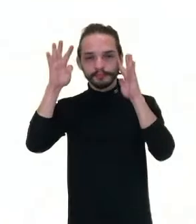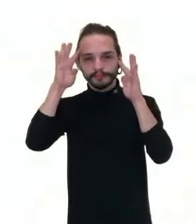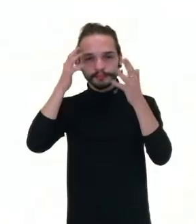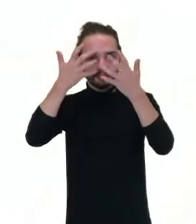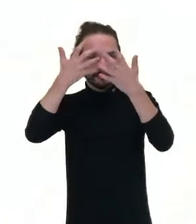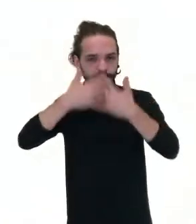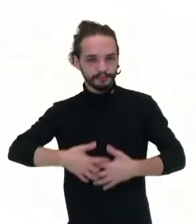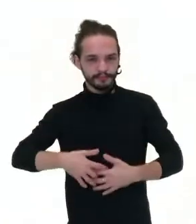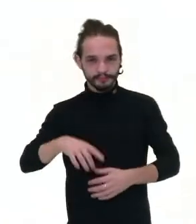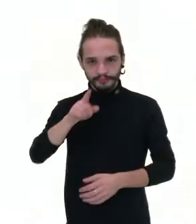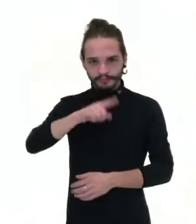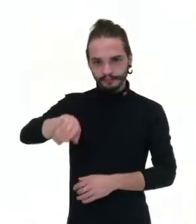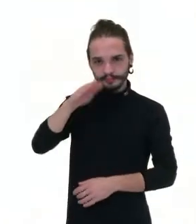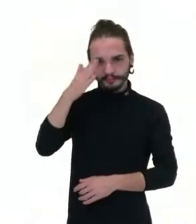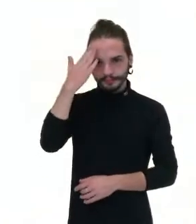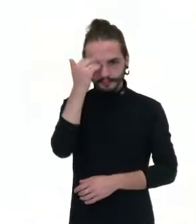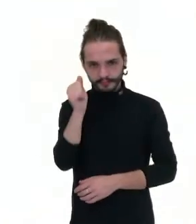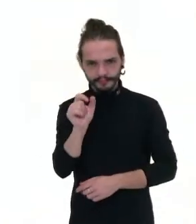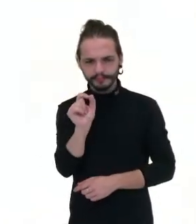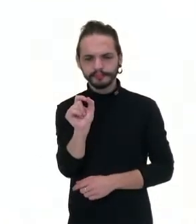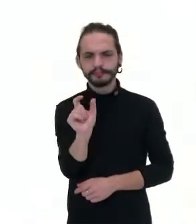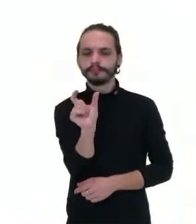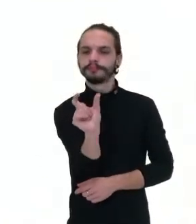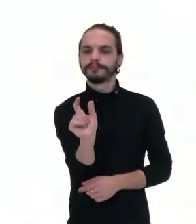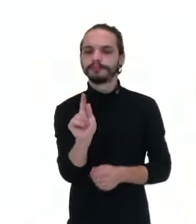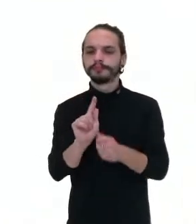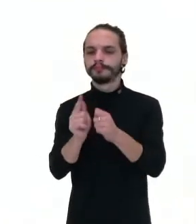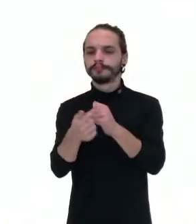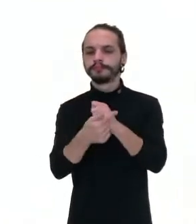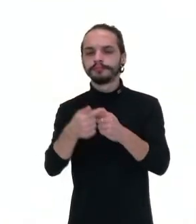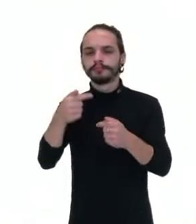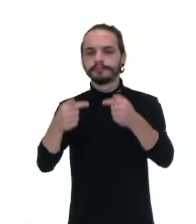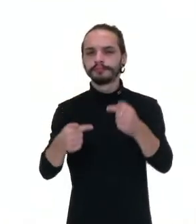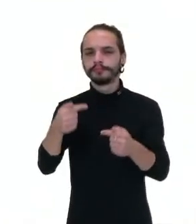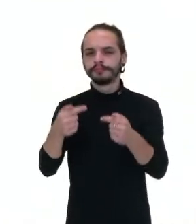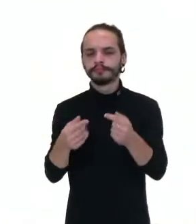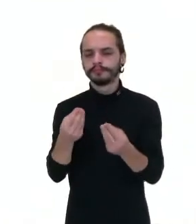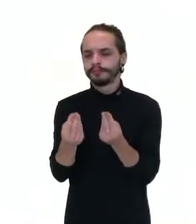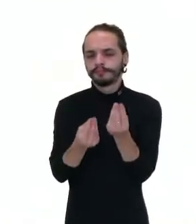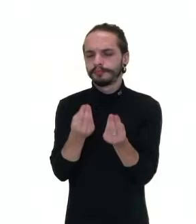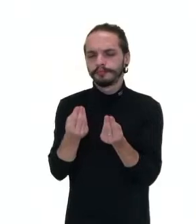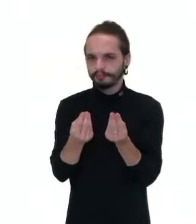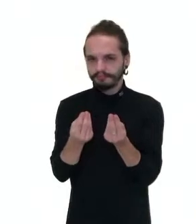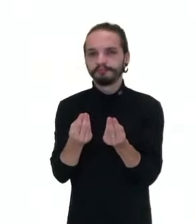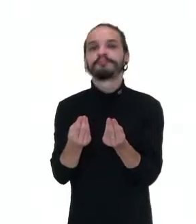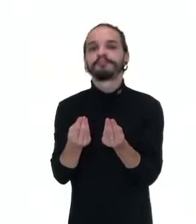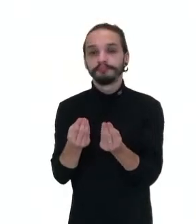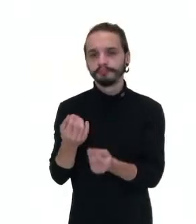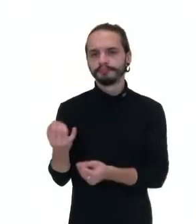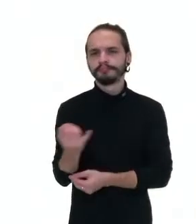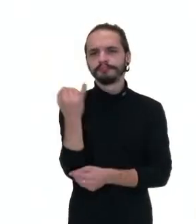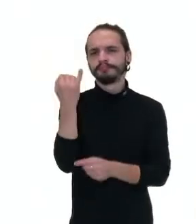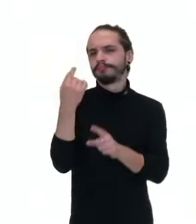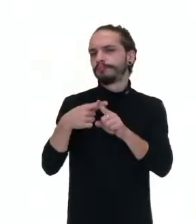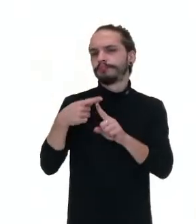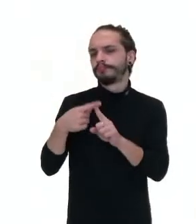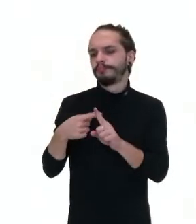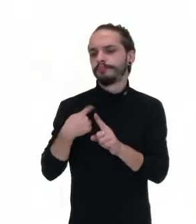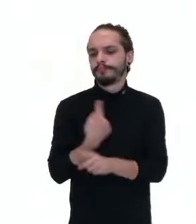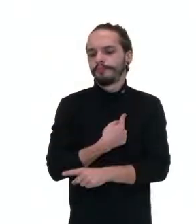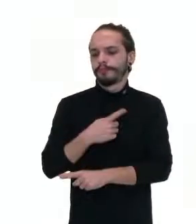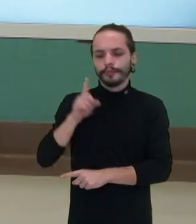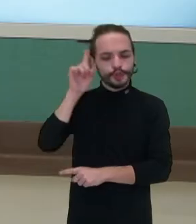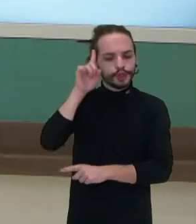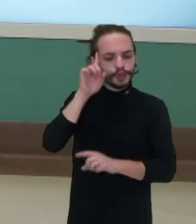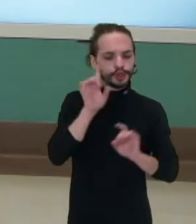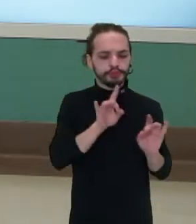vocês sabem o que é então a palavra geopolítica e como que ela se aplica? Então, qual a importância da geopolítica para o nosso dia a dia? Como é que